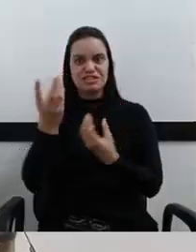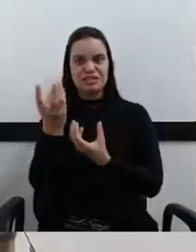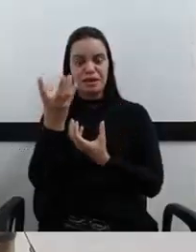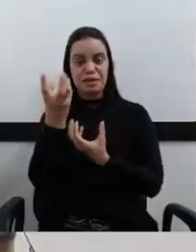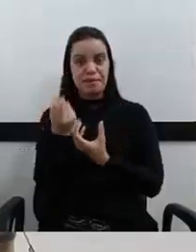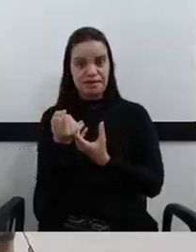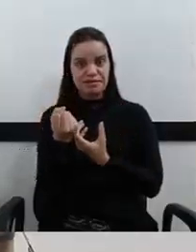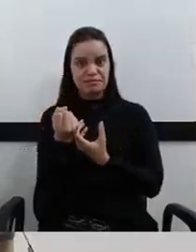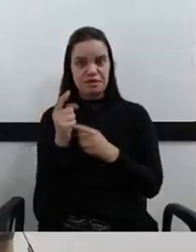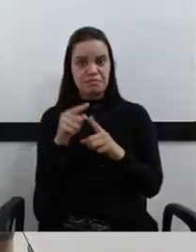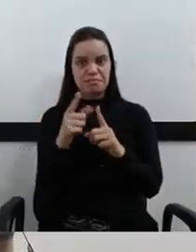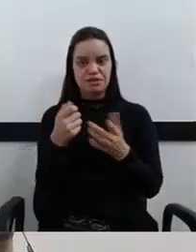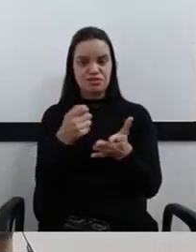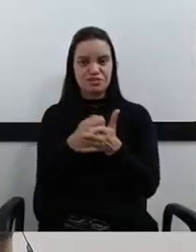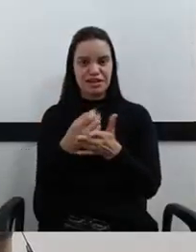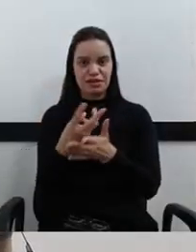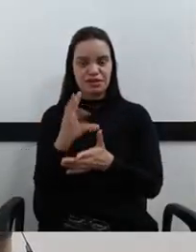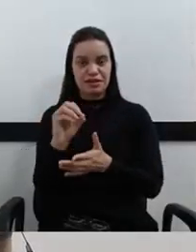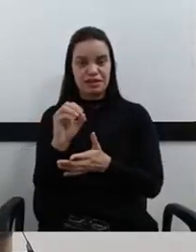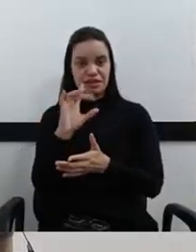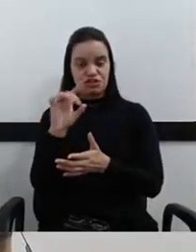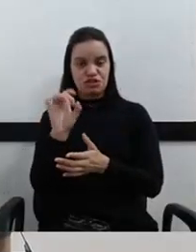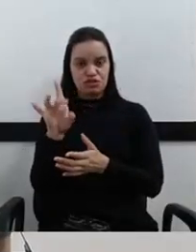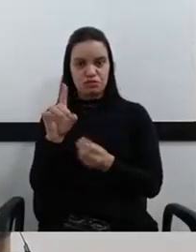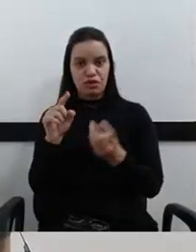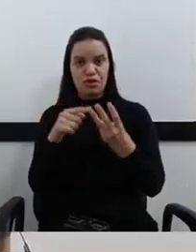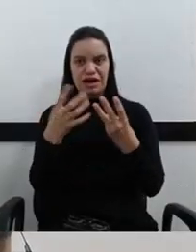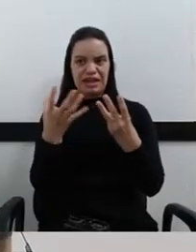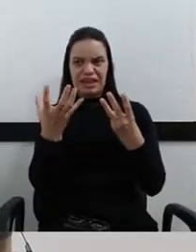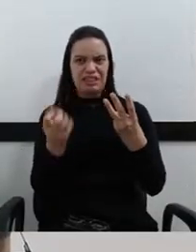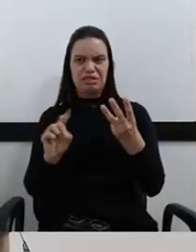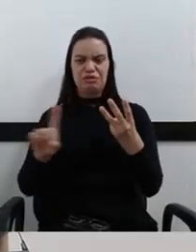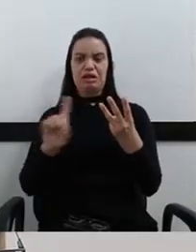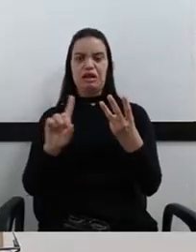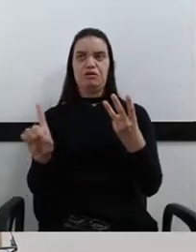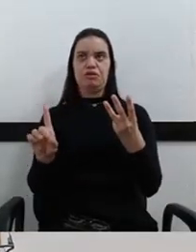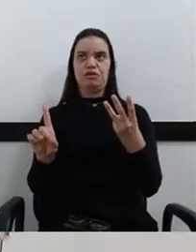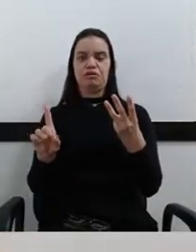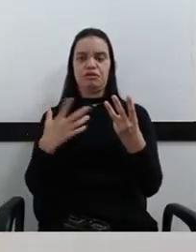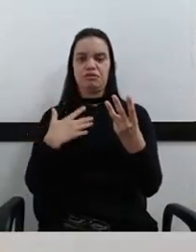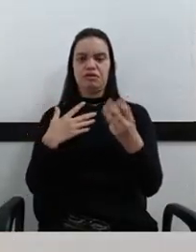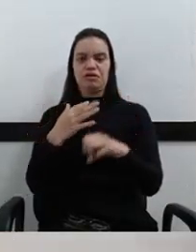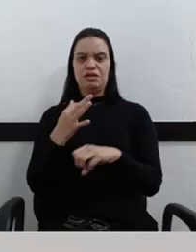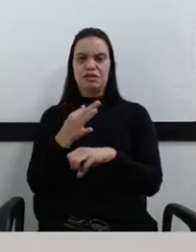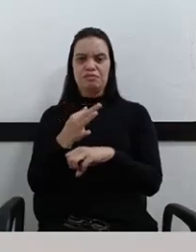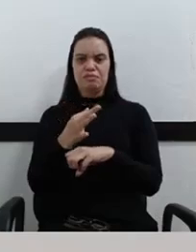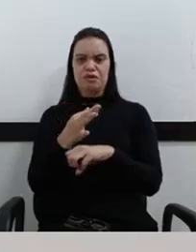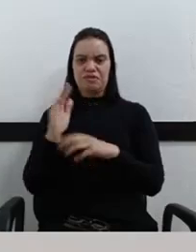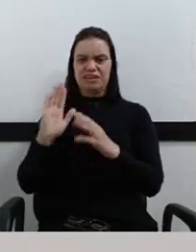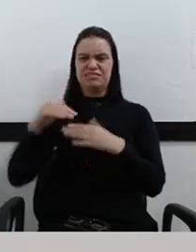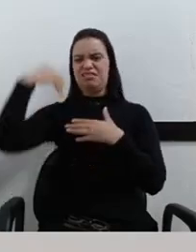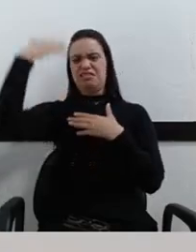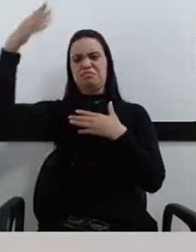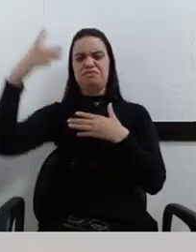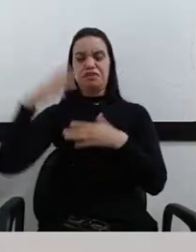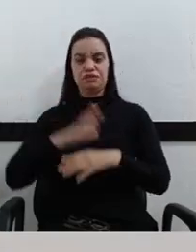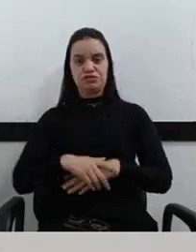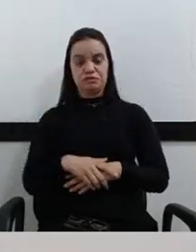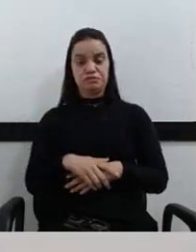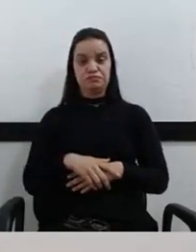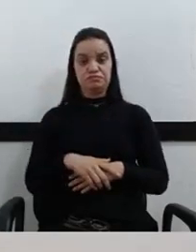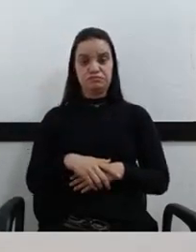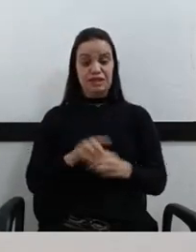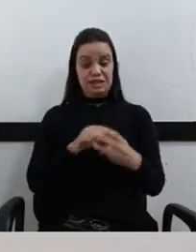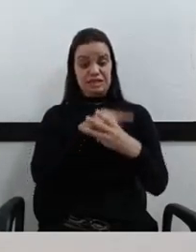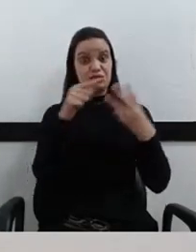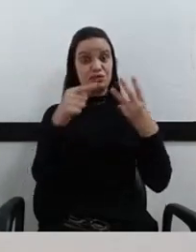sistemática paga 30. Tem colega que não lançou porque não quis. Ele falou, eu quero deixar isso aqui para me aposentar mais cedo. Então, são critérios